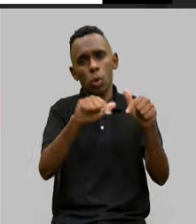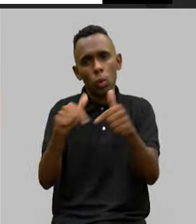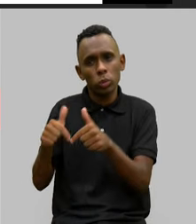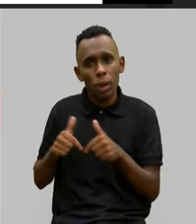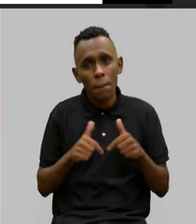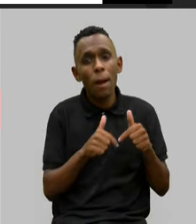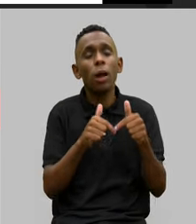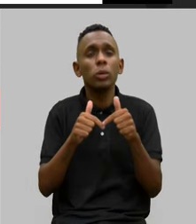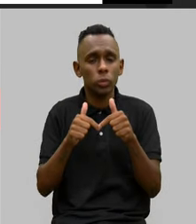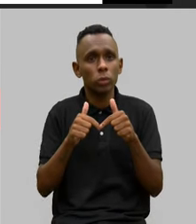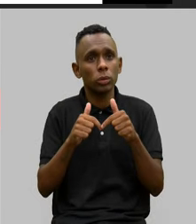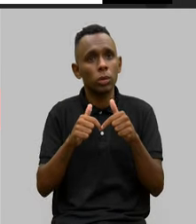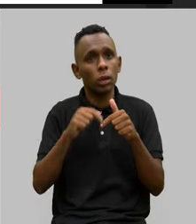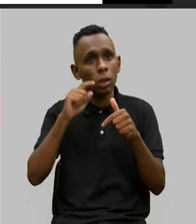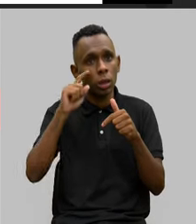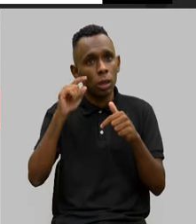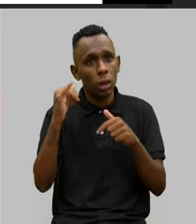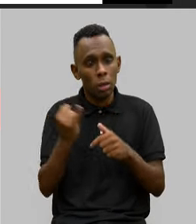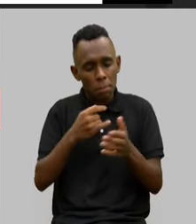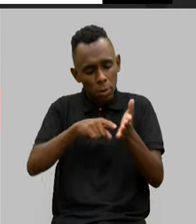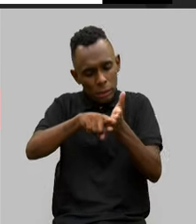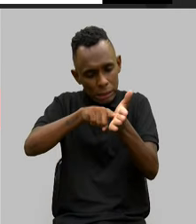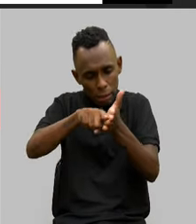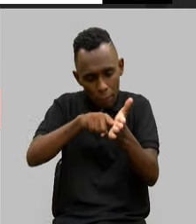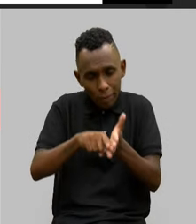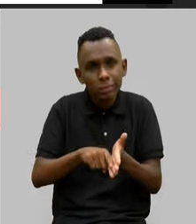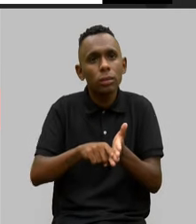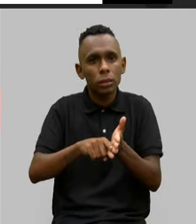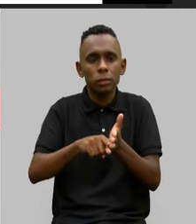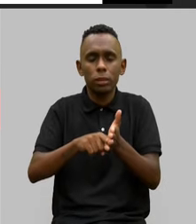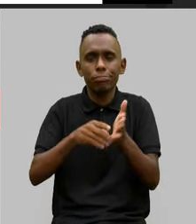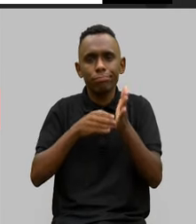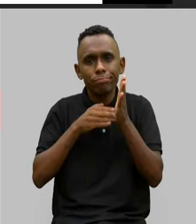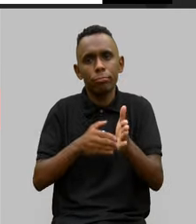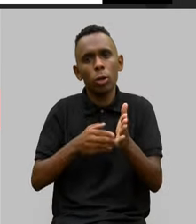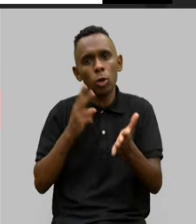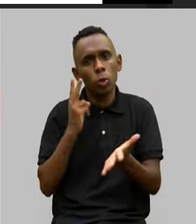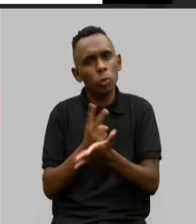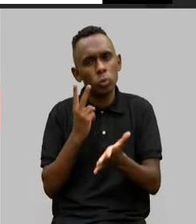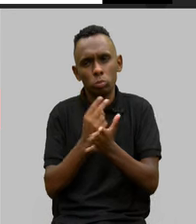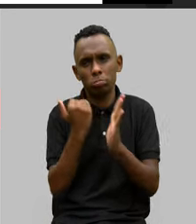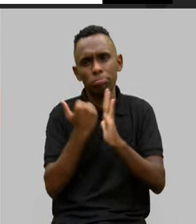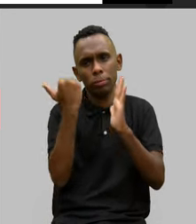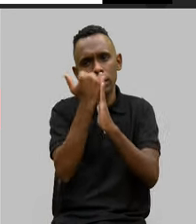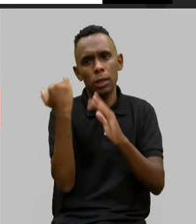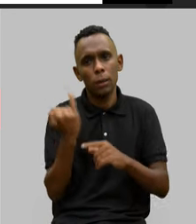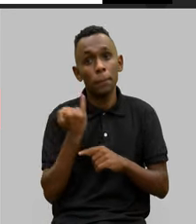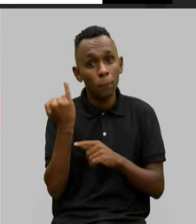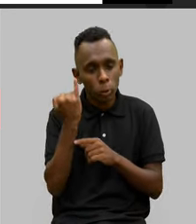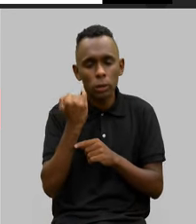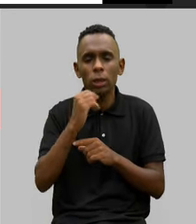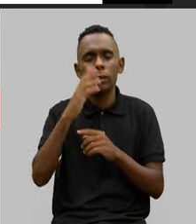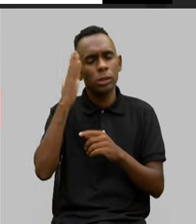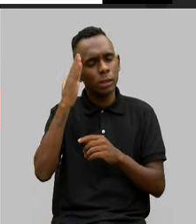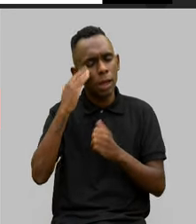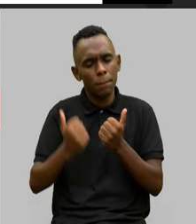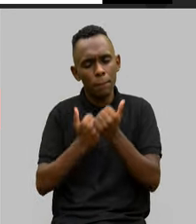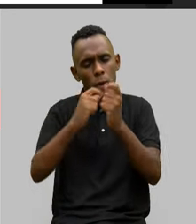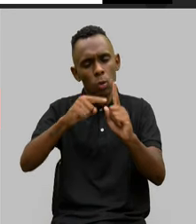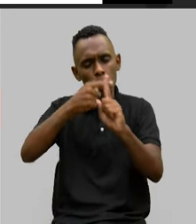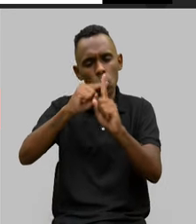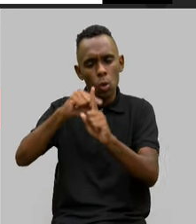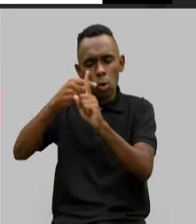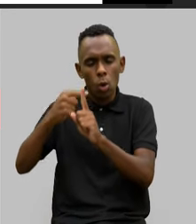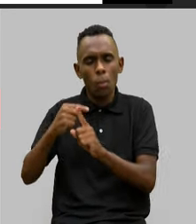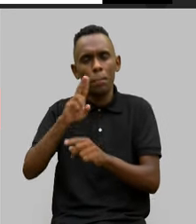eh o viés científico ele deve predominar Não há dúvida com relação aos benefícios do uso e